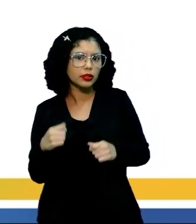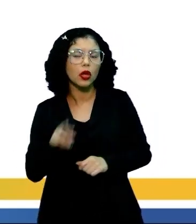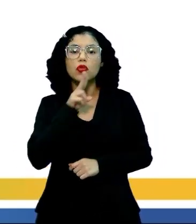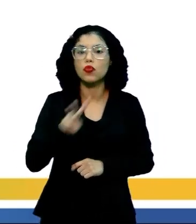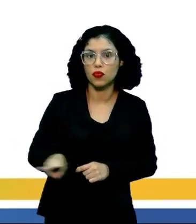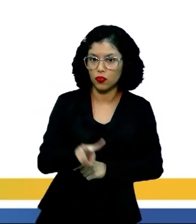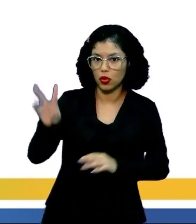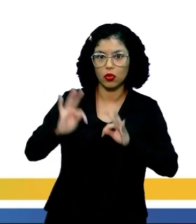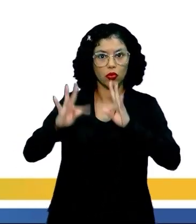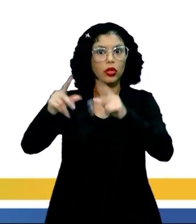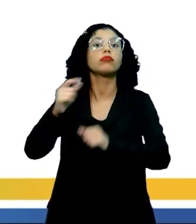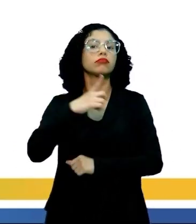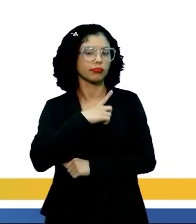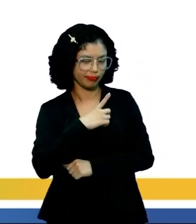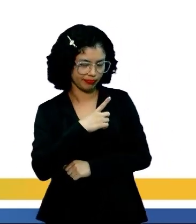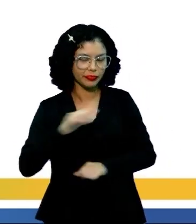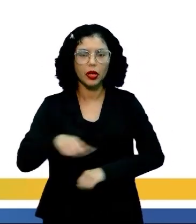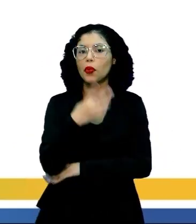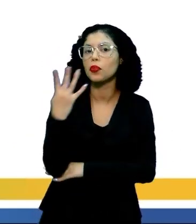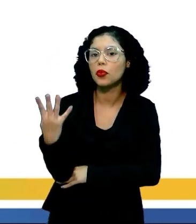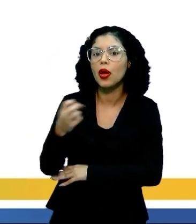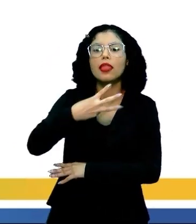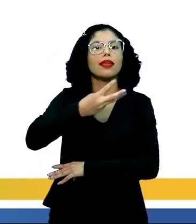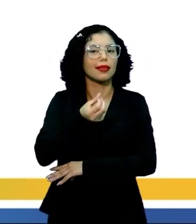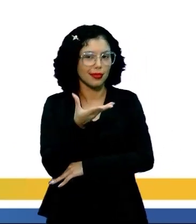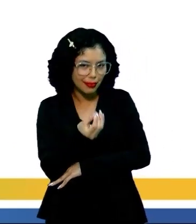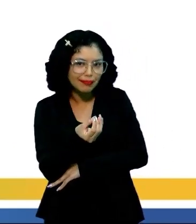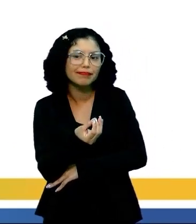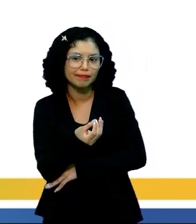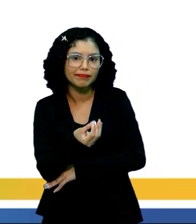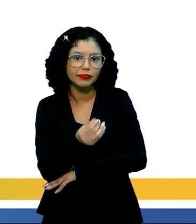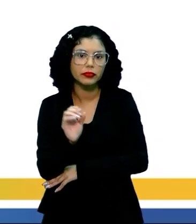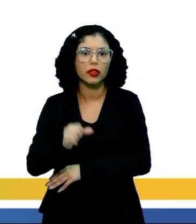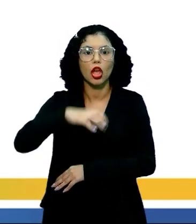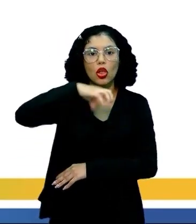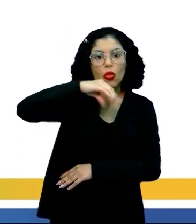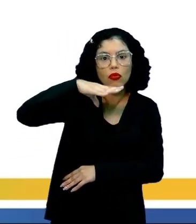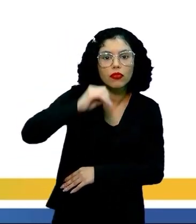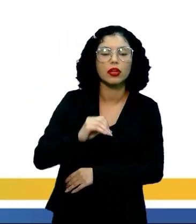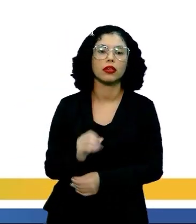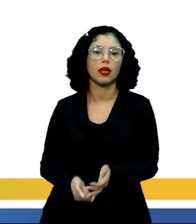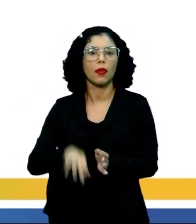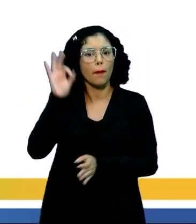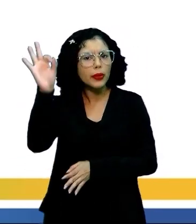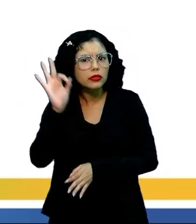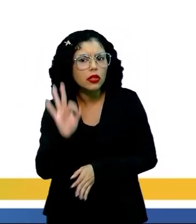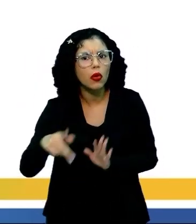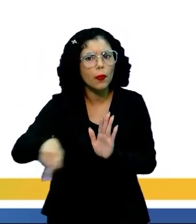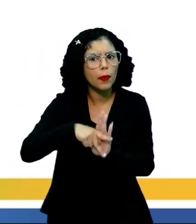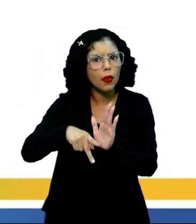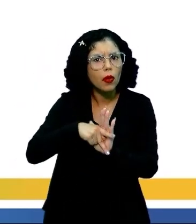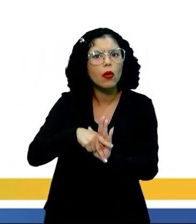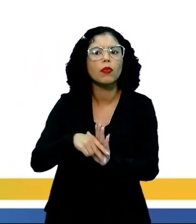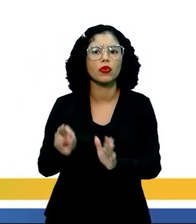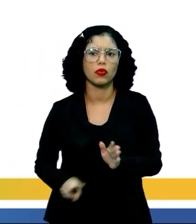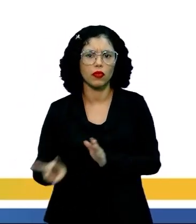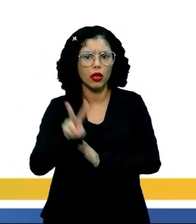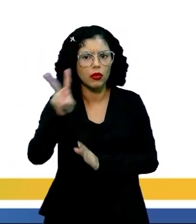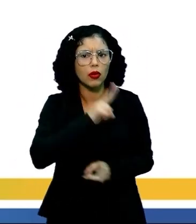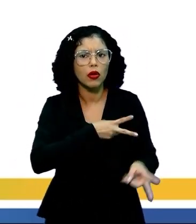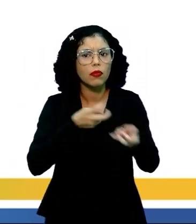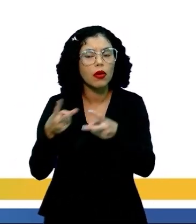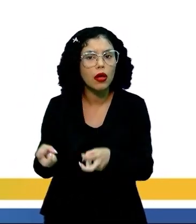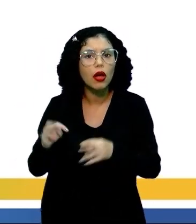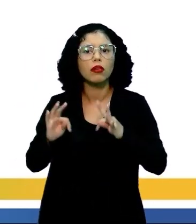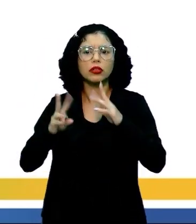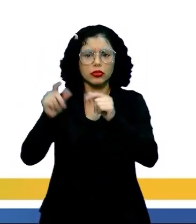valor total? Tenho, que é quanto? 360. E 90 é um percentual desse valor. E esse valor é o